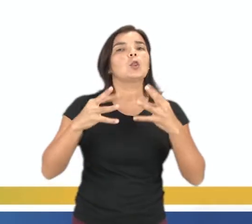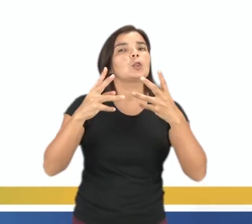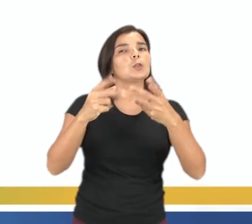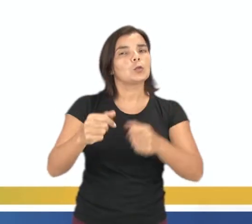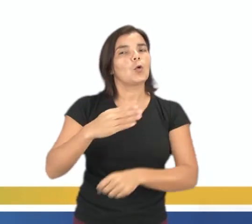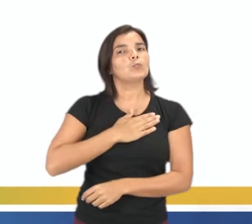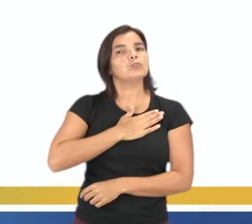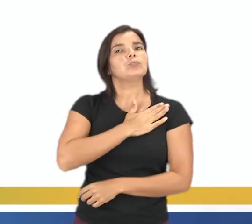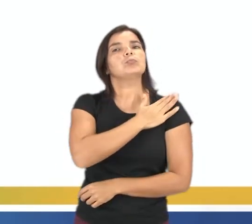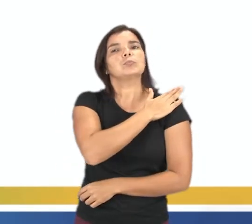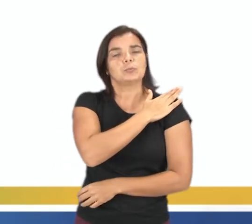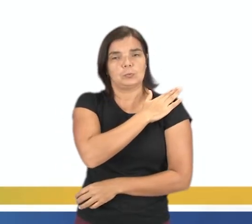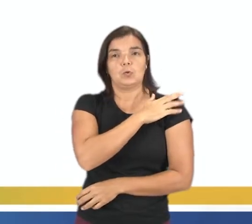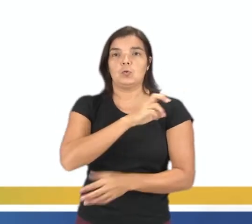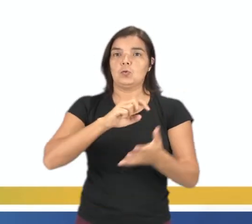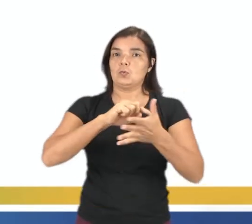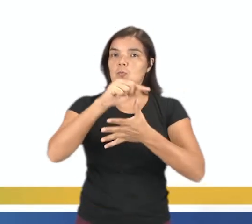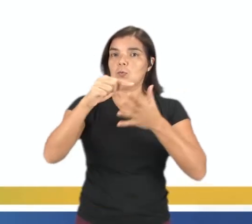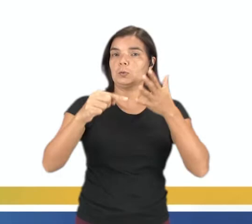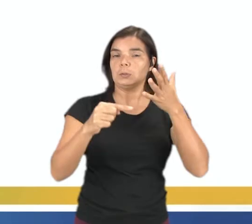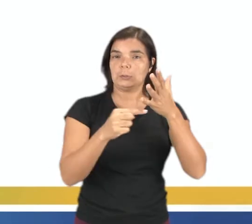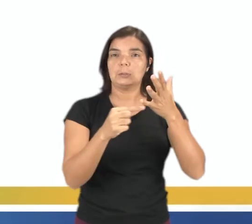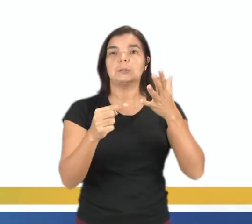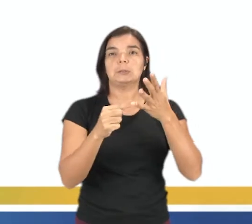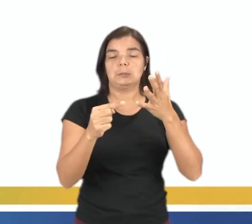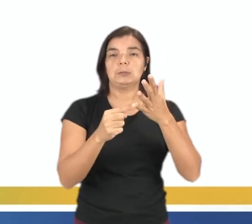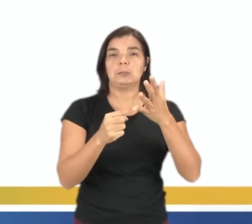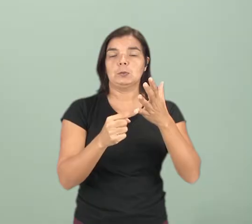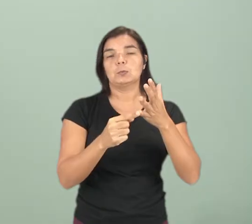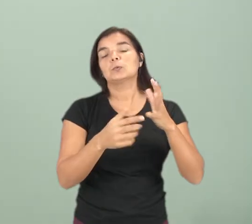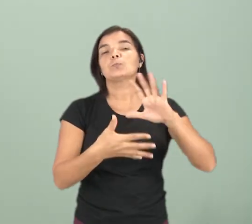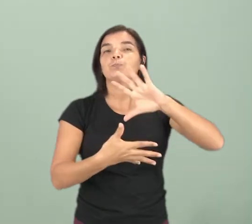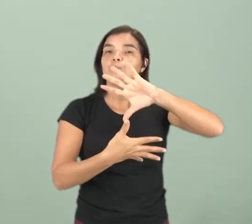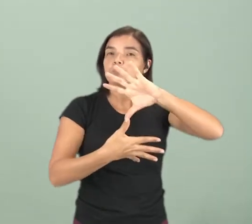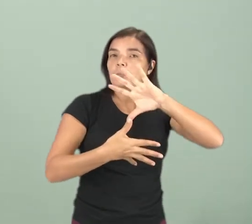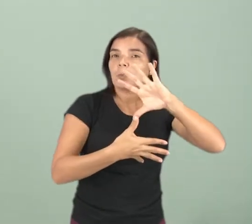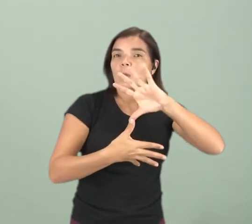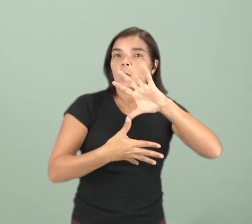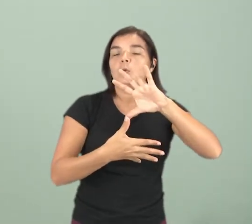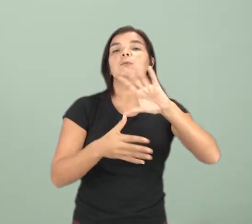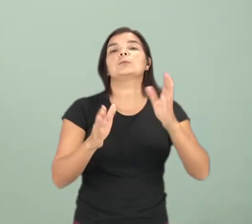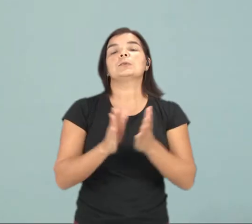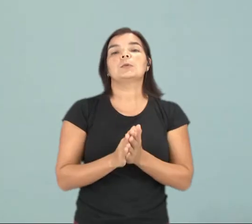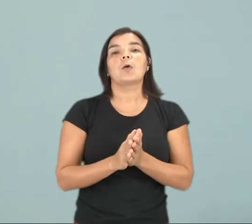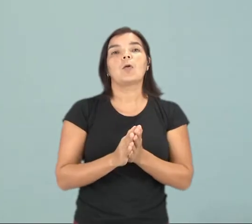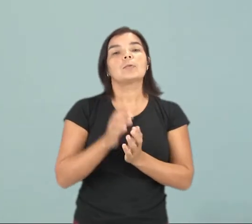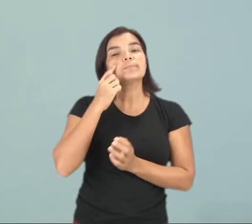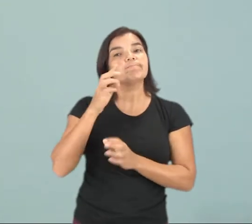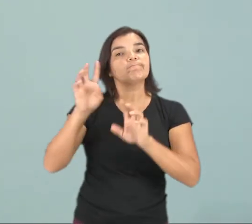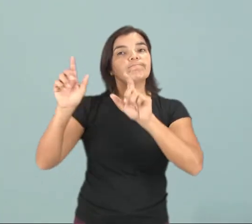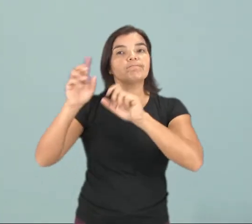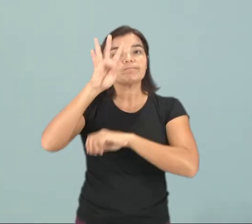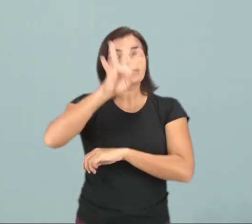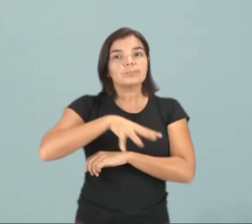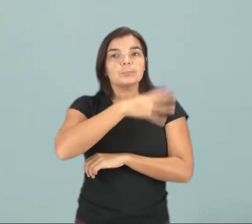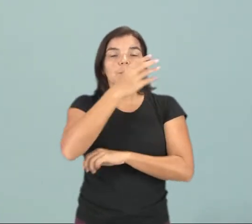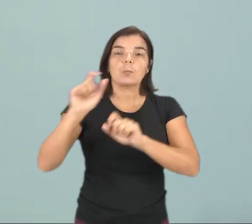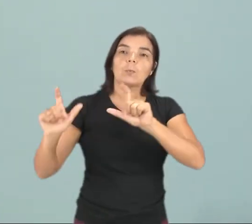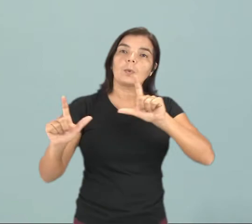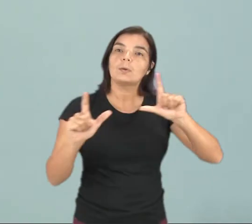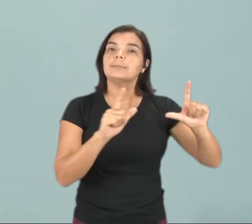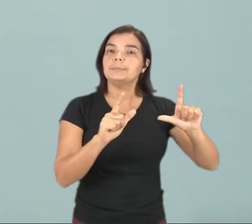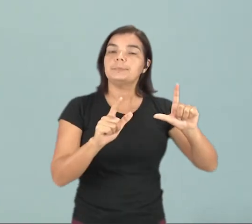seu exército distribuído nos 5 continentes do mundo. Então, quando a gente olha essa tabela ao lado, eu queria fazer uma